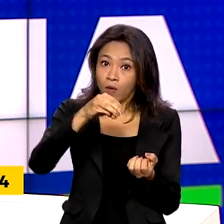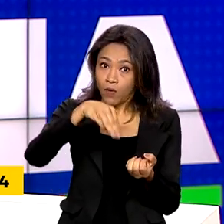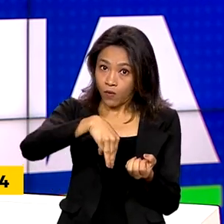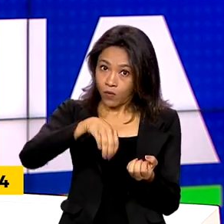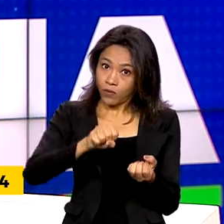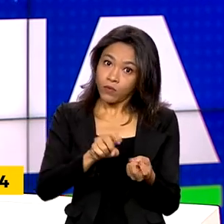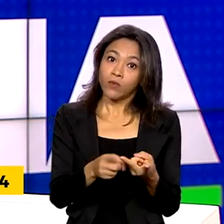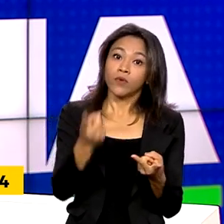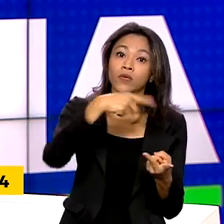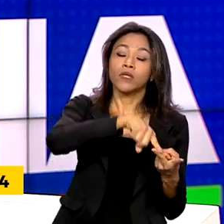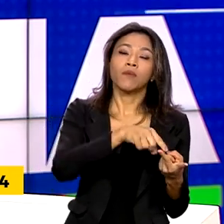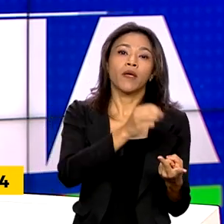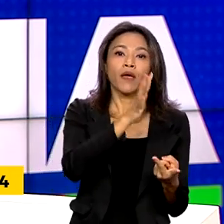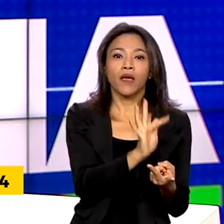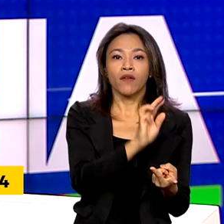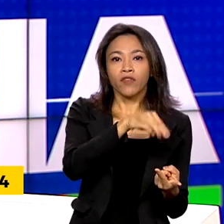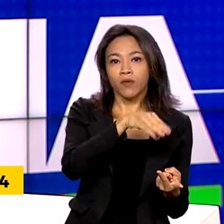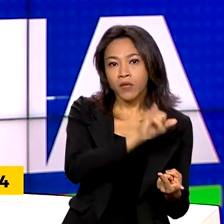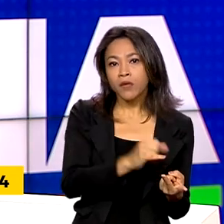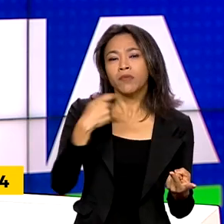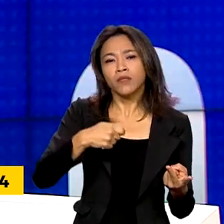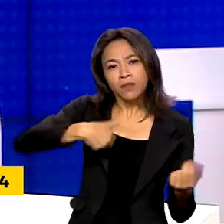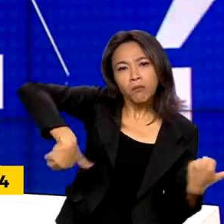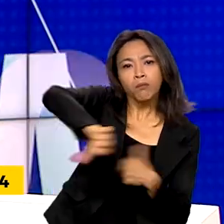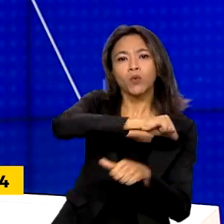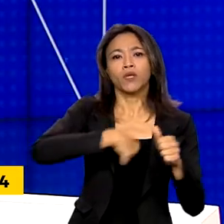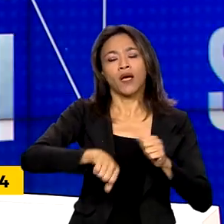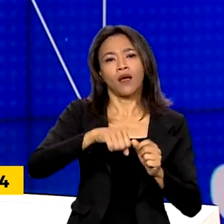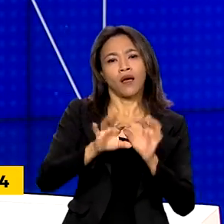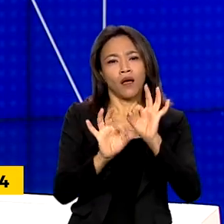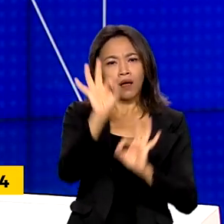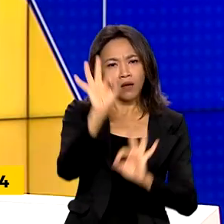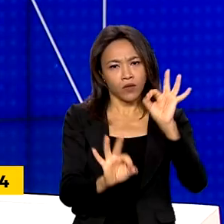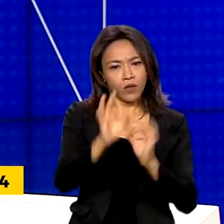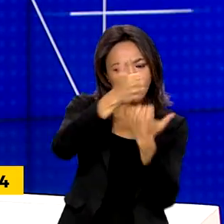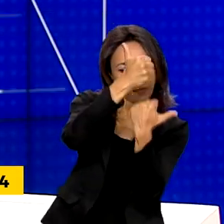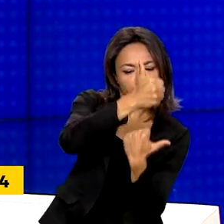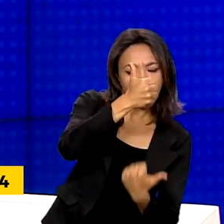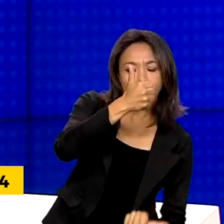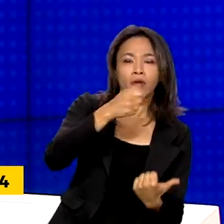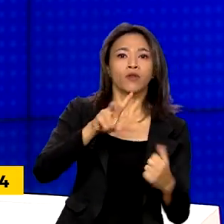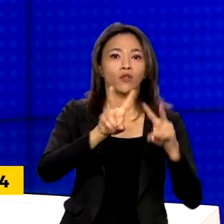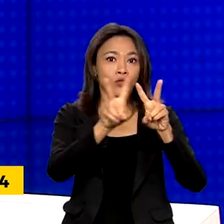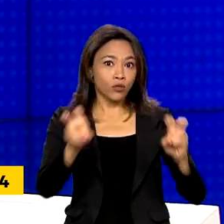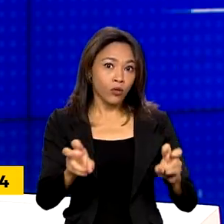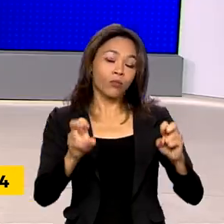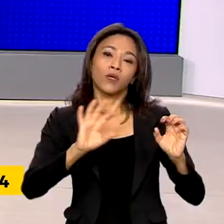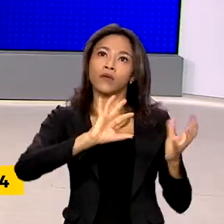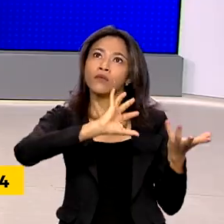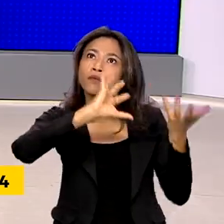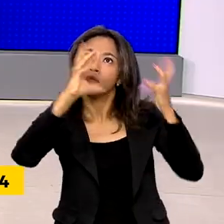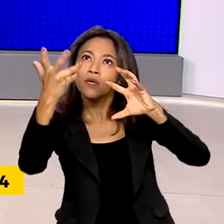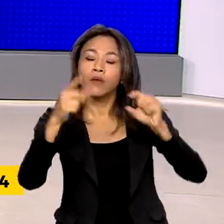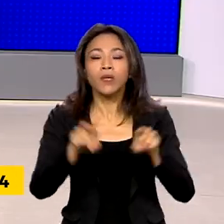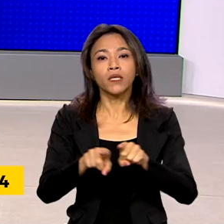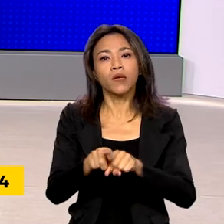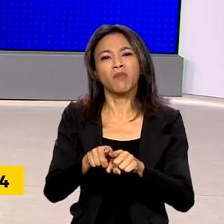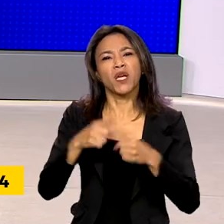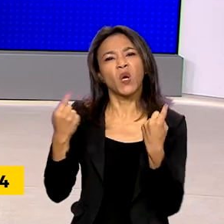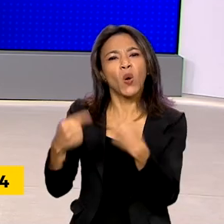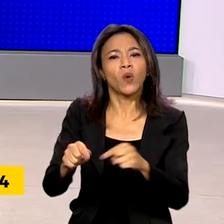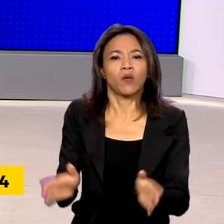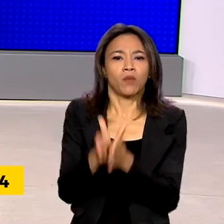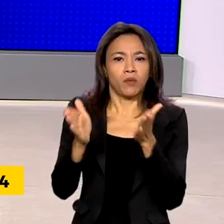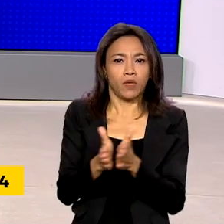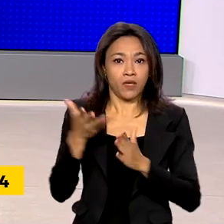por transformações para enfrentar desafios, como as mudanças climáticas e o combate à pobreza. O discurso foi